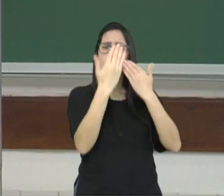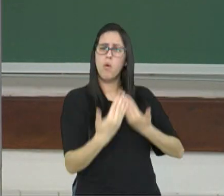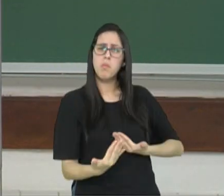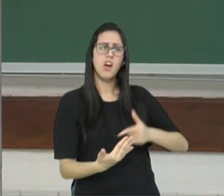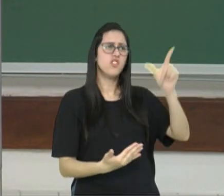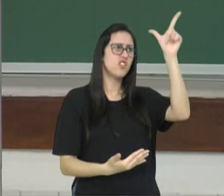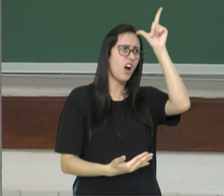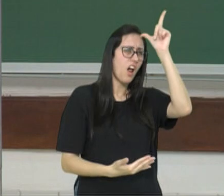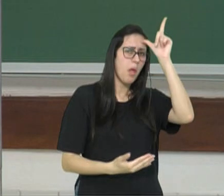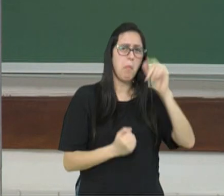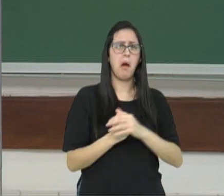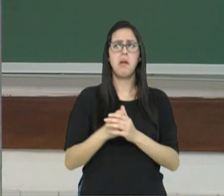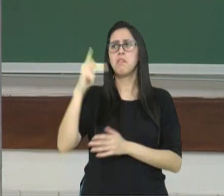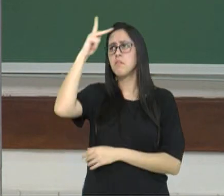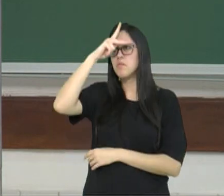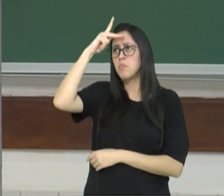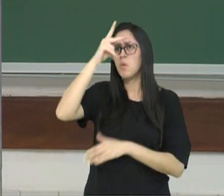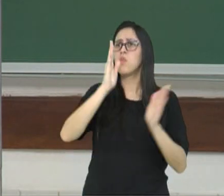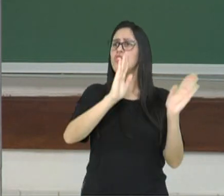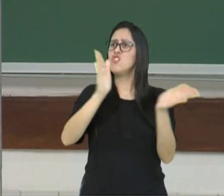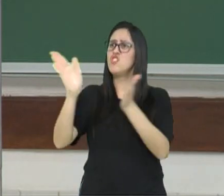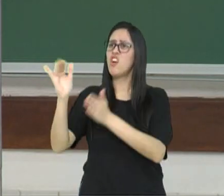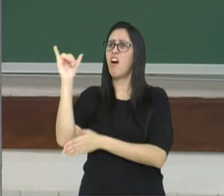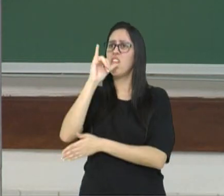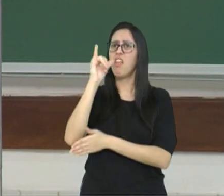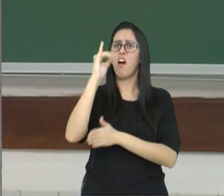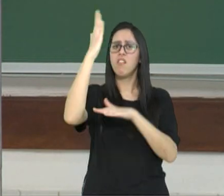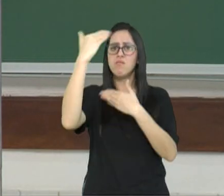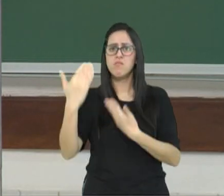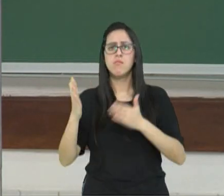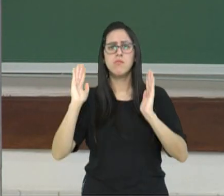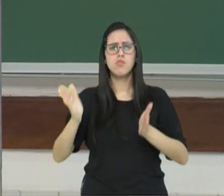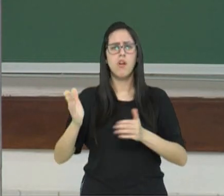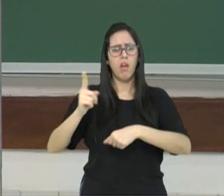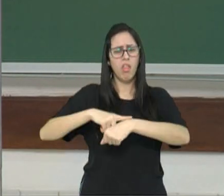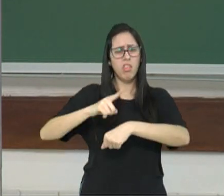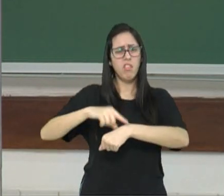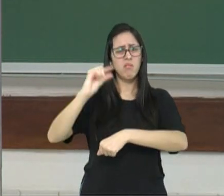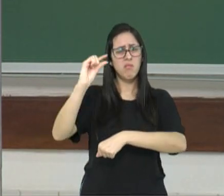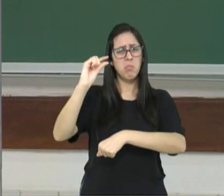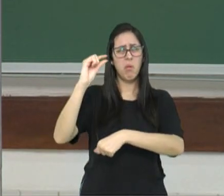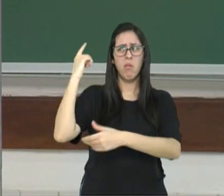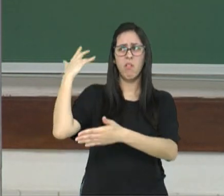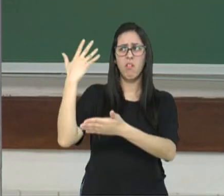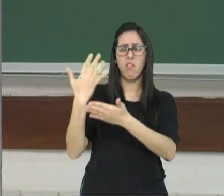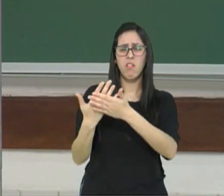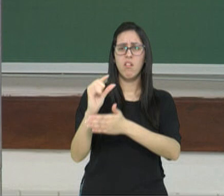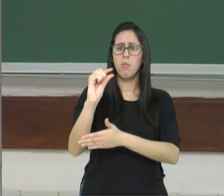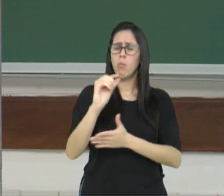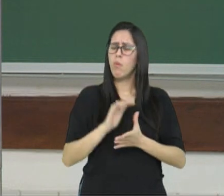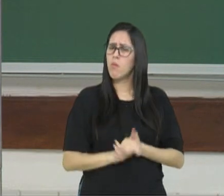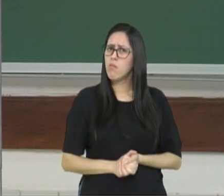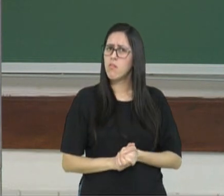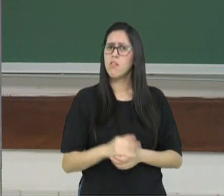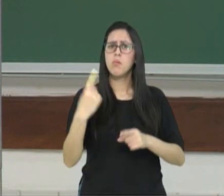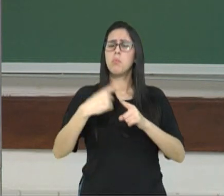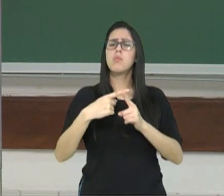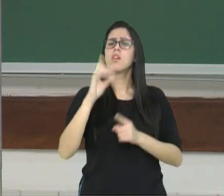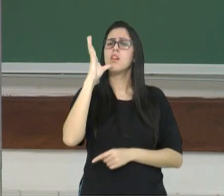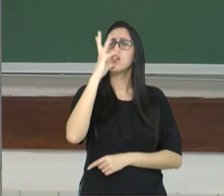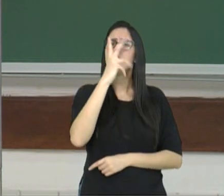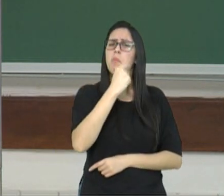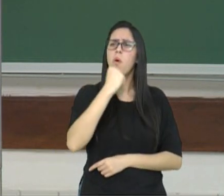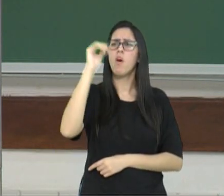que homenageavam populações que já estavam há menos tempo no estado do Paraná. Por que levou tanto tempo para a